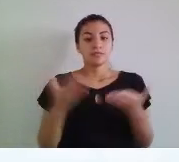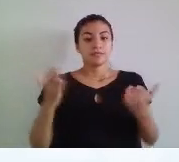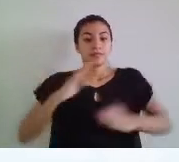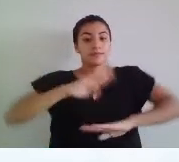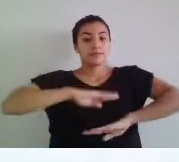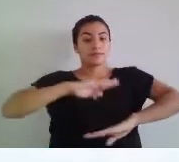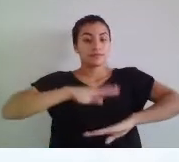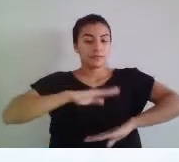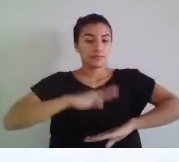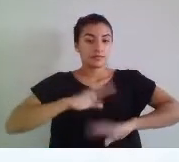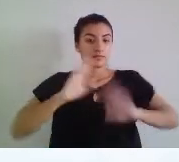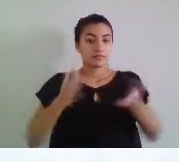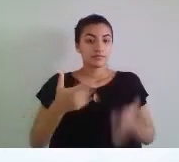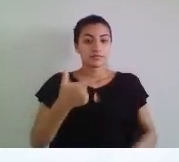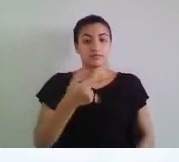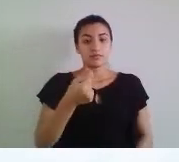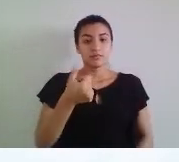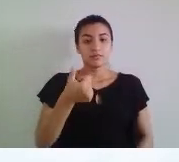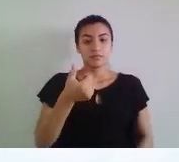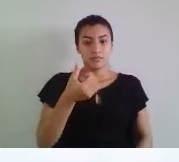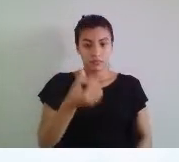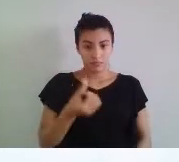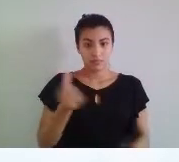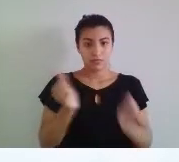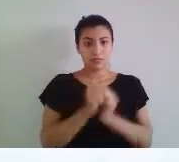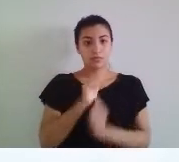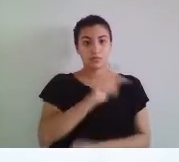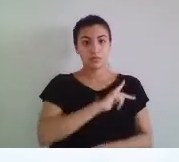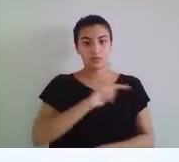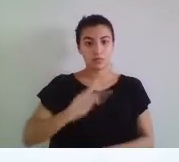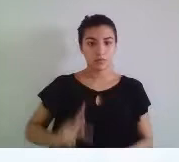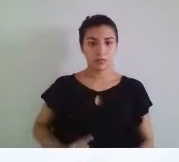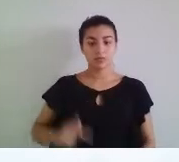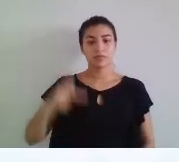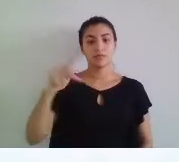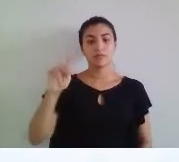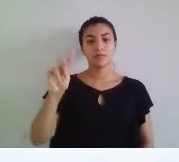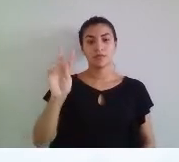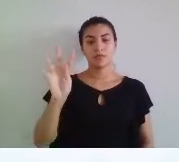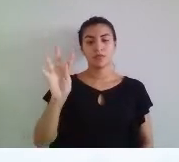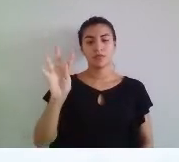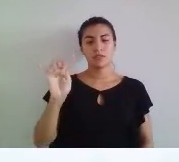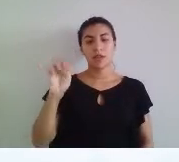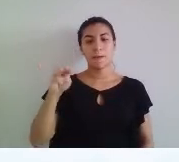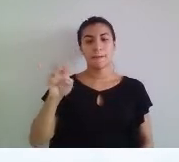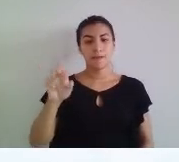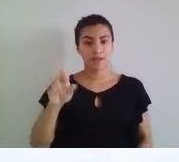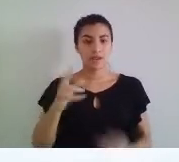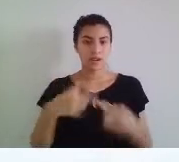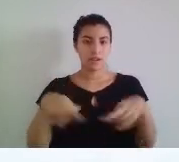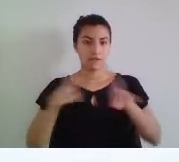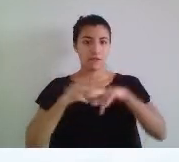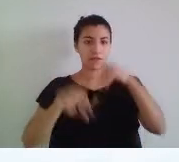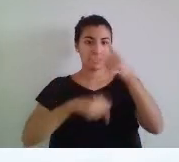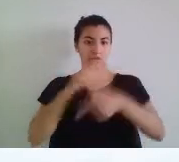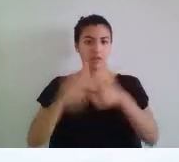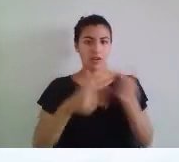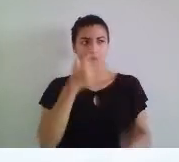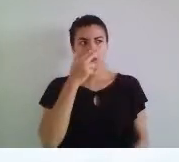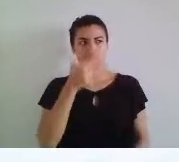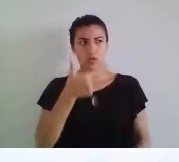já em 2016 com o presidente Temer, né? Com a reforma trabalhista, 2017,